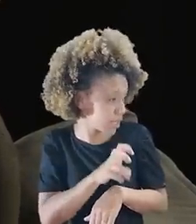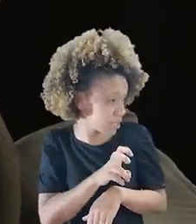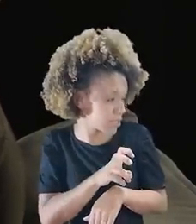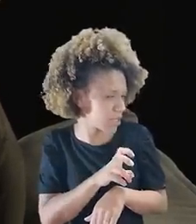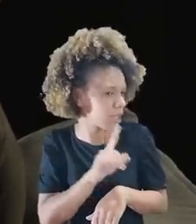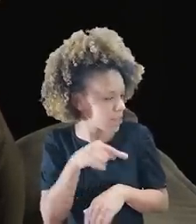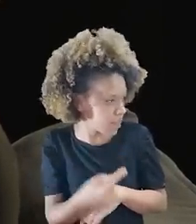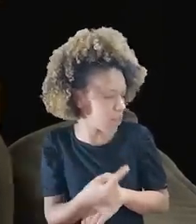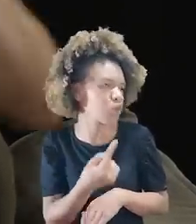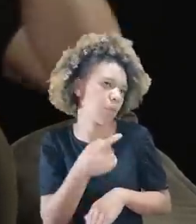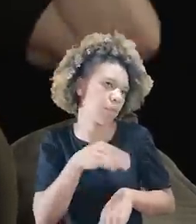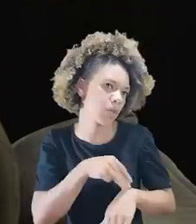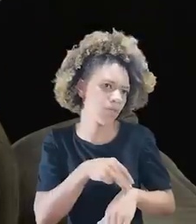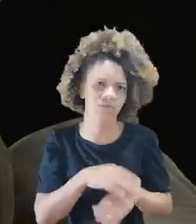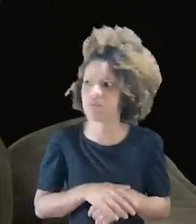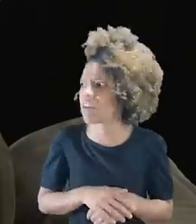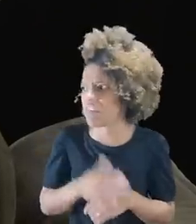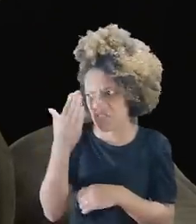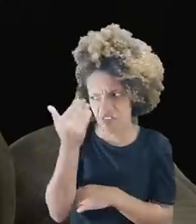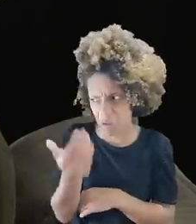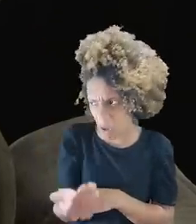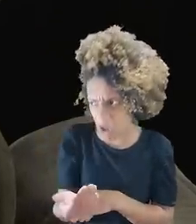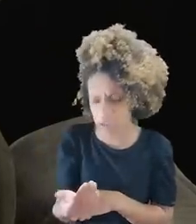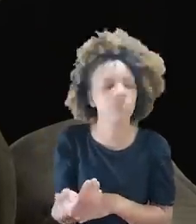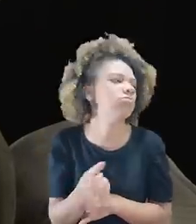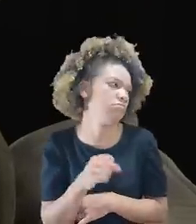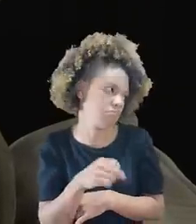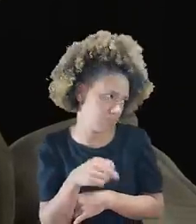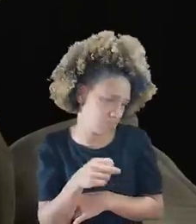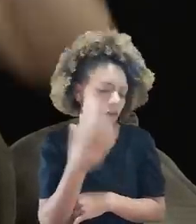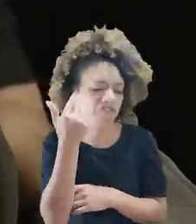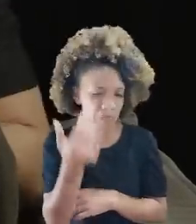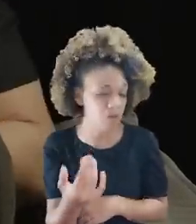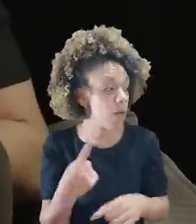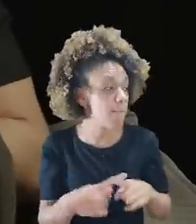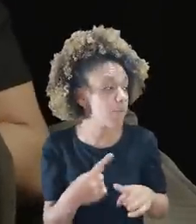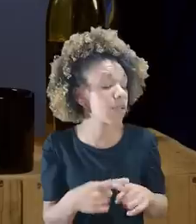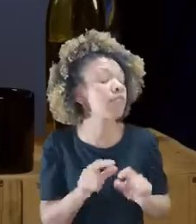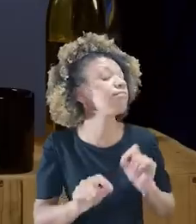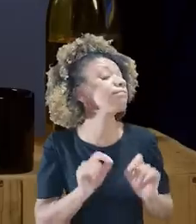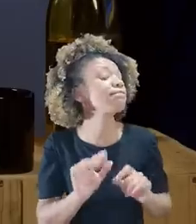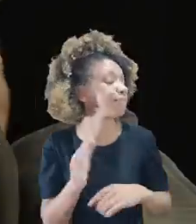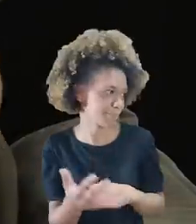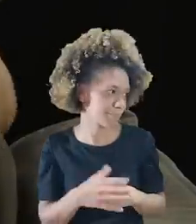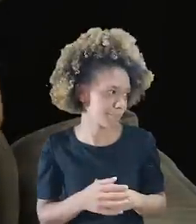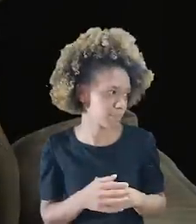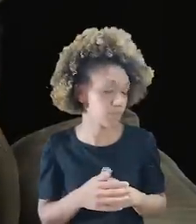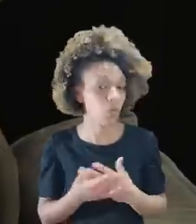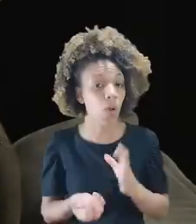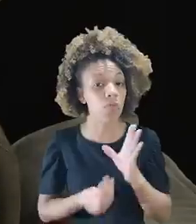Suzana Alves você falava para Brasil tinha gente que não gostava tinha gente que gostava mas todo mundo não te assistia hoje o